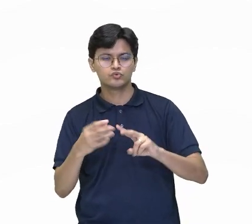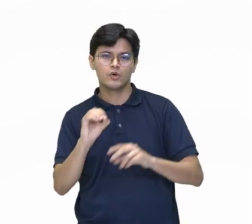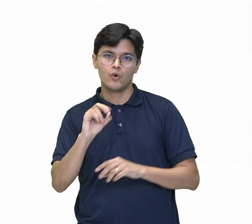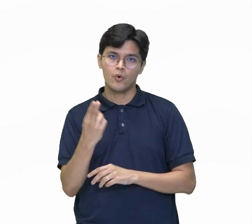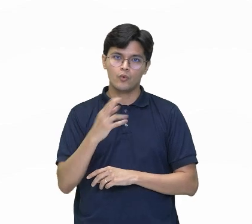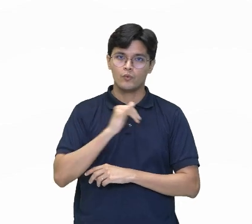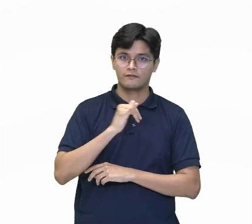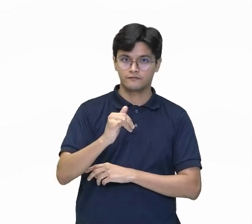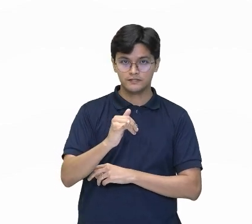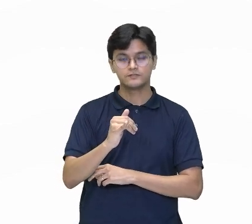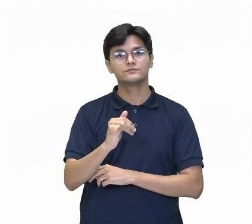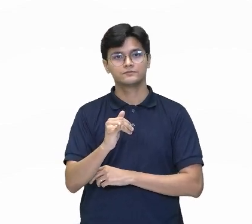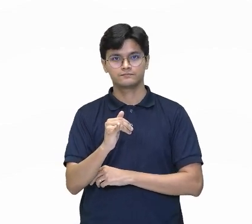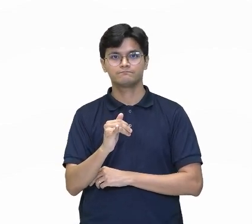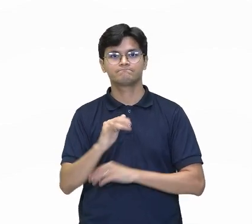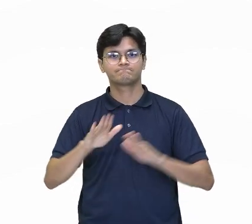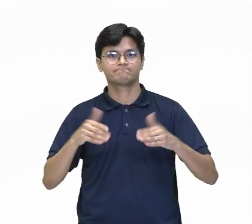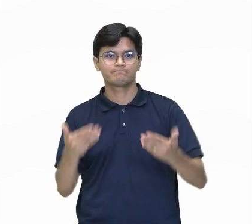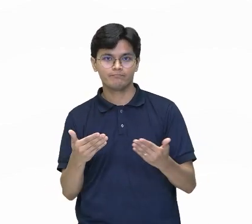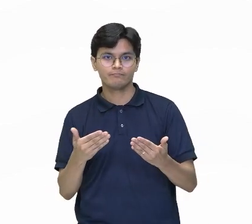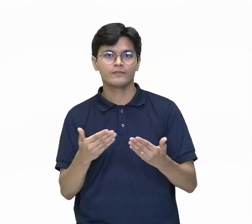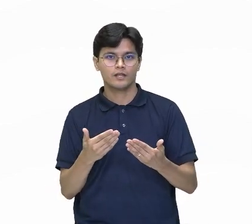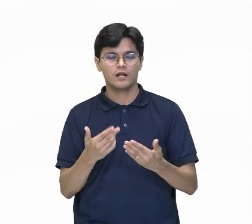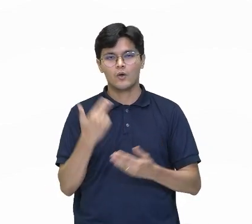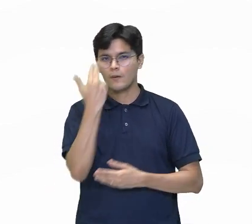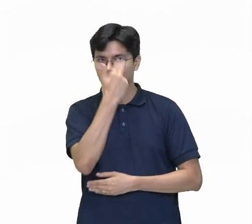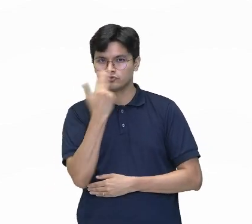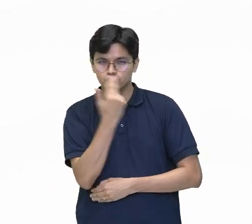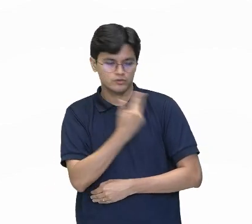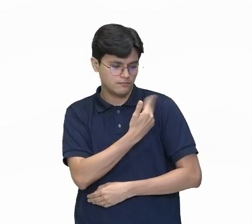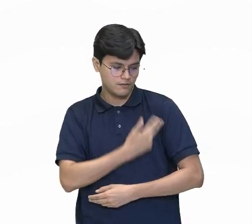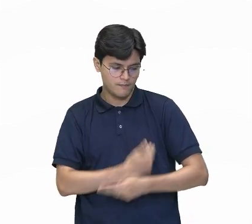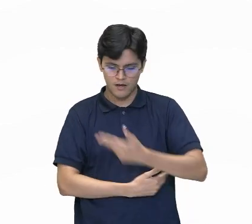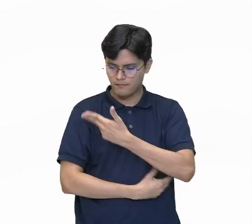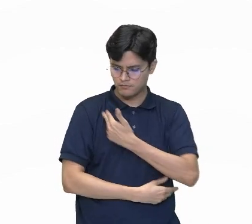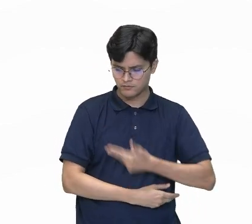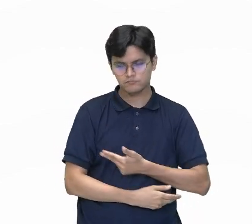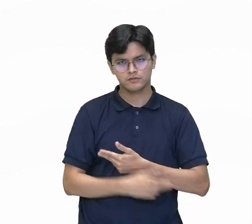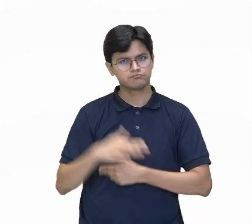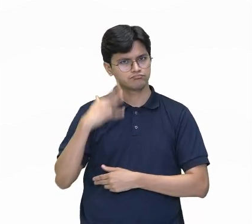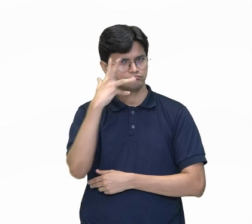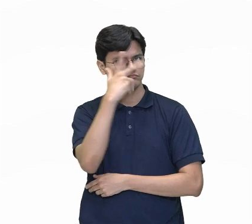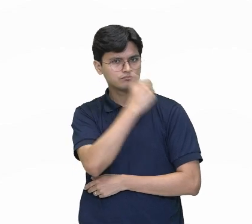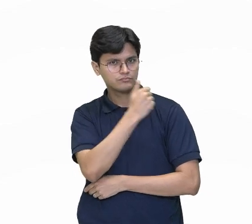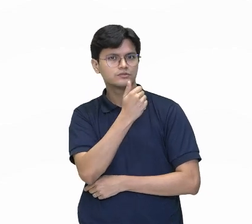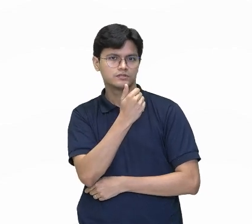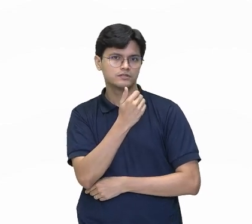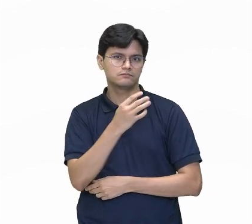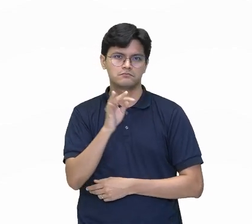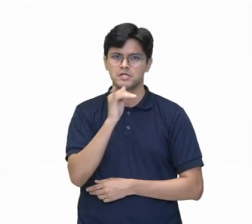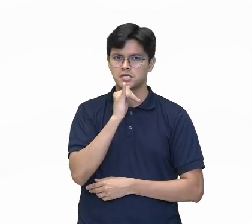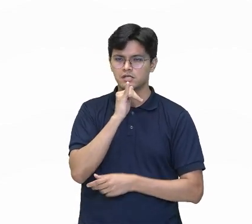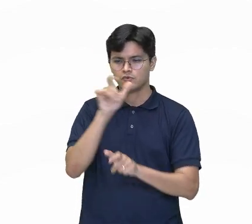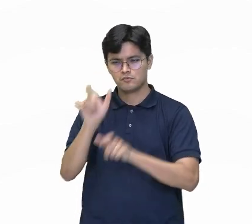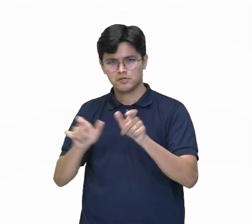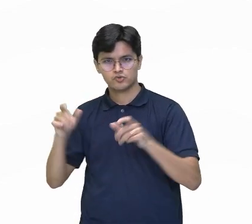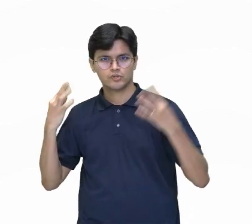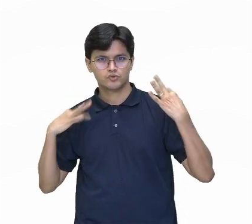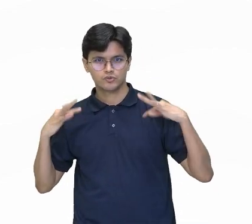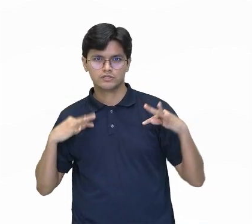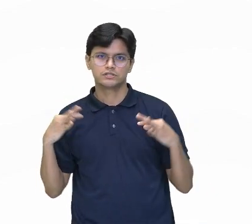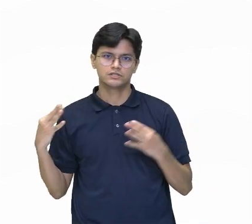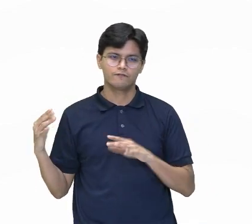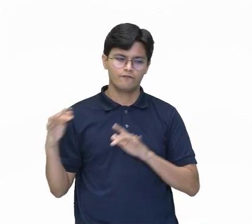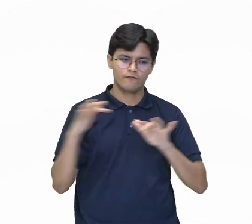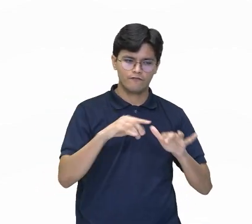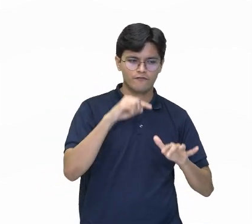pintura corporal, para você ver, ela é bonita, ela é bela. Todo mundo vem aqui, os turistas, né, querem pintar seu corpo, mas cada